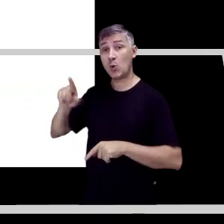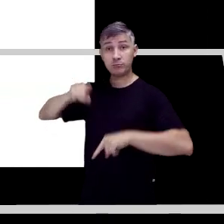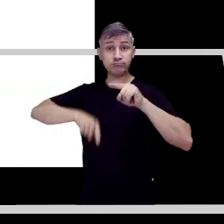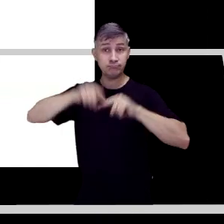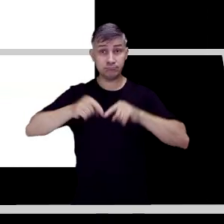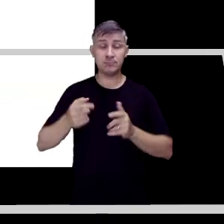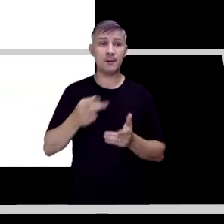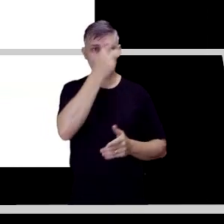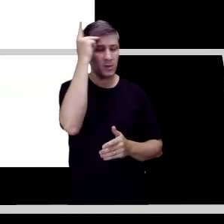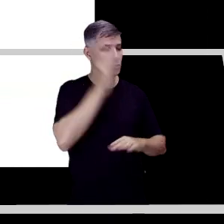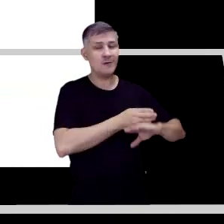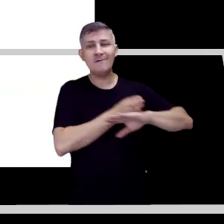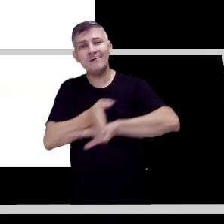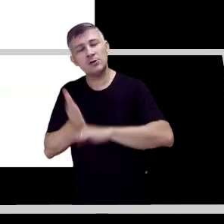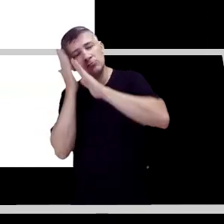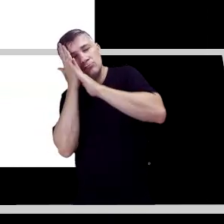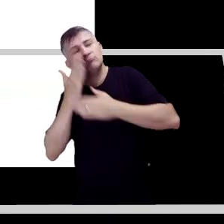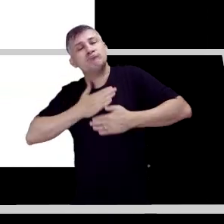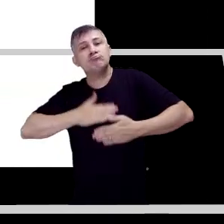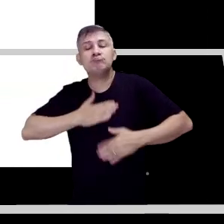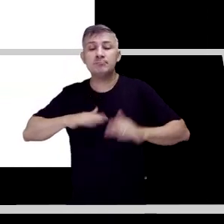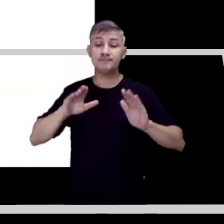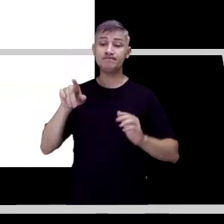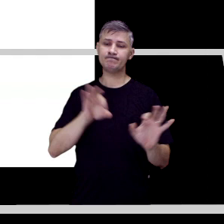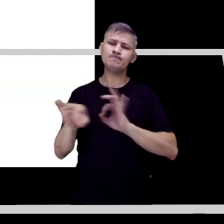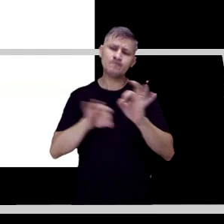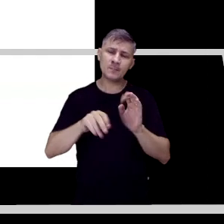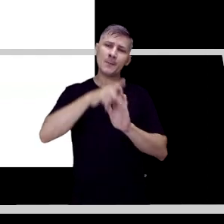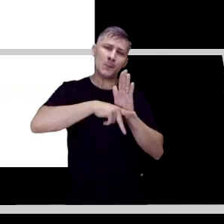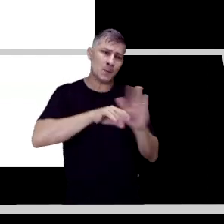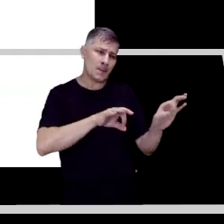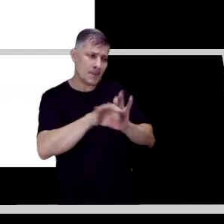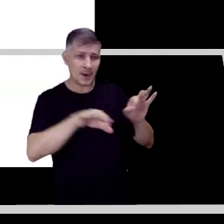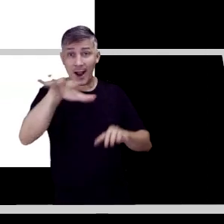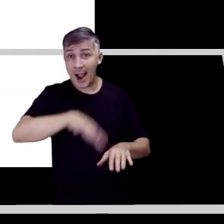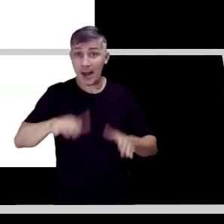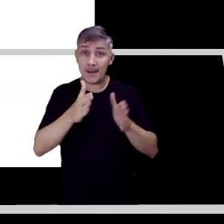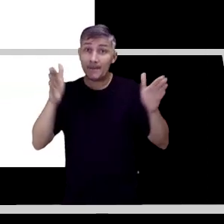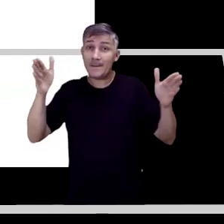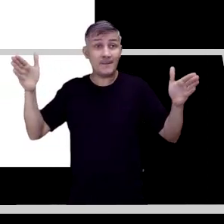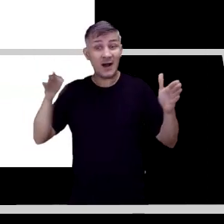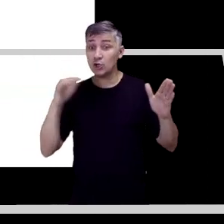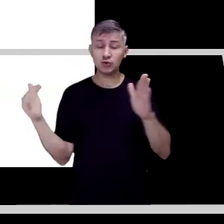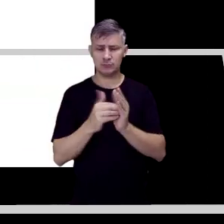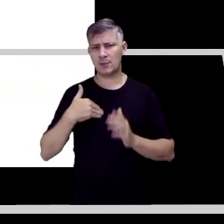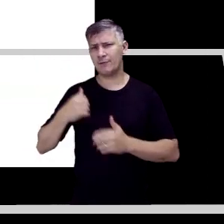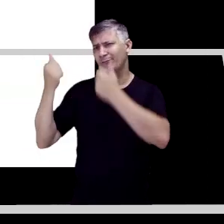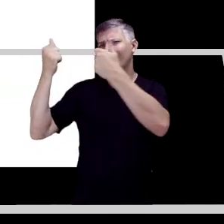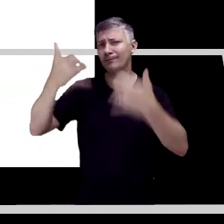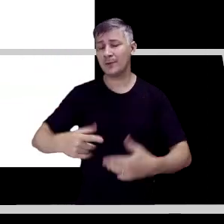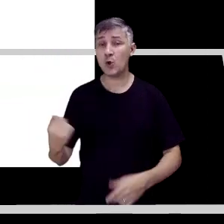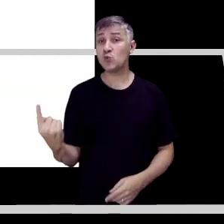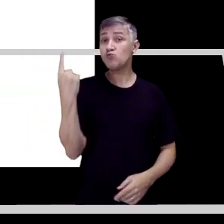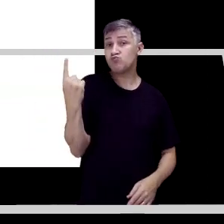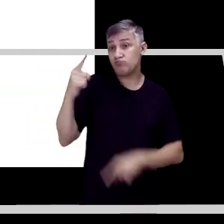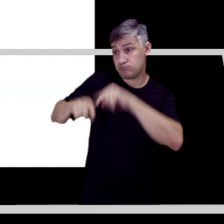outros equipamentos que recebem outras atividades. Então, nós nos envolvemos desde a parte macro até a micro, mas eu vou